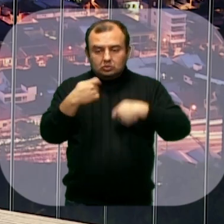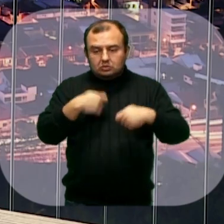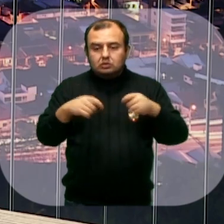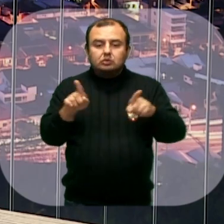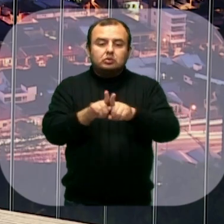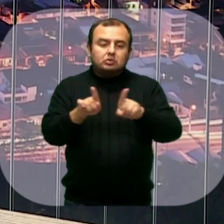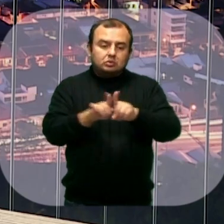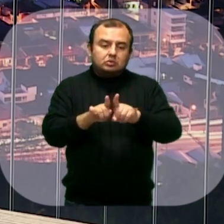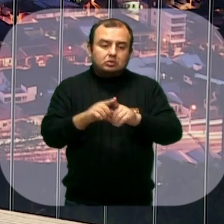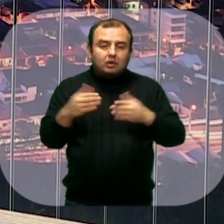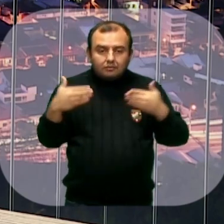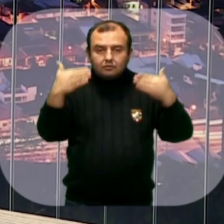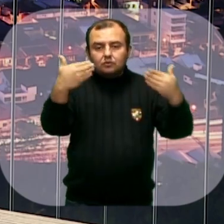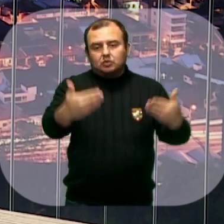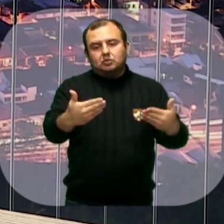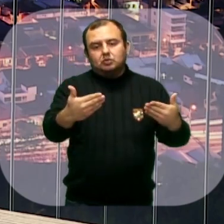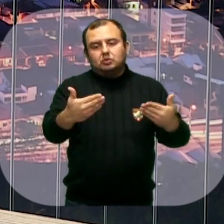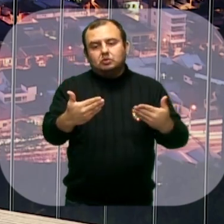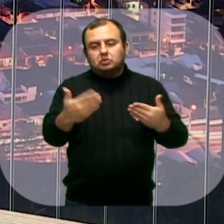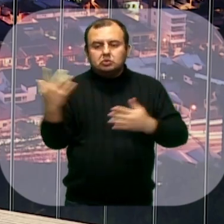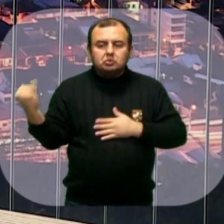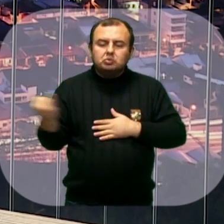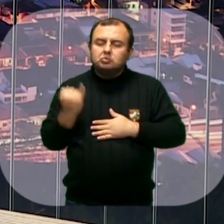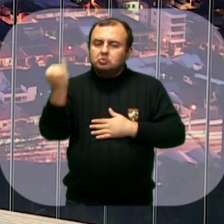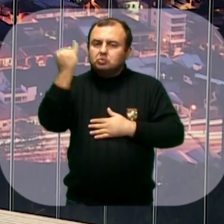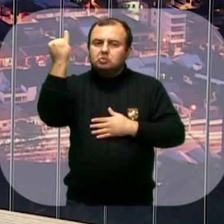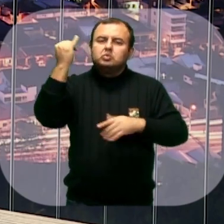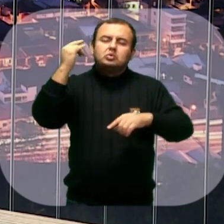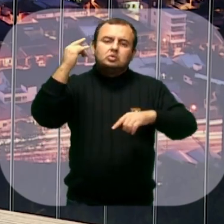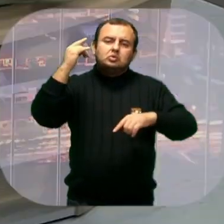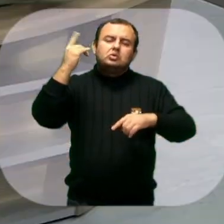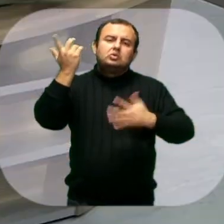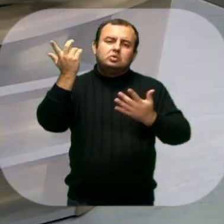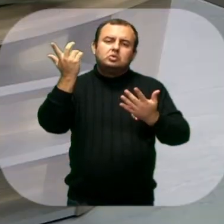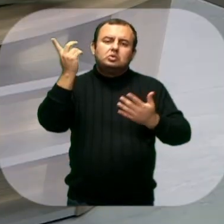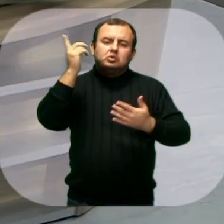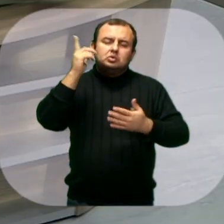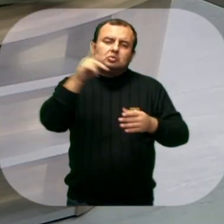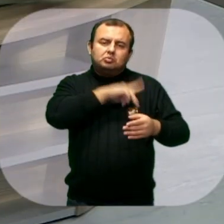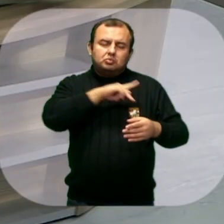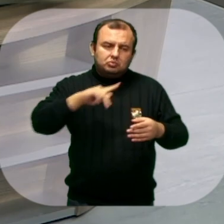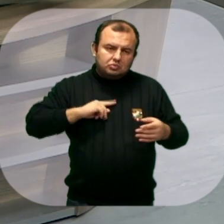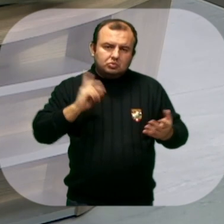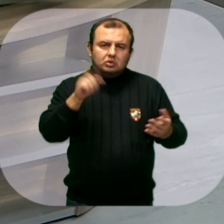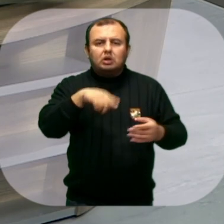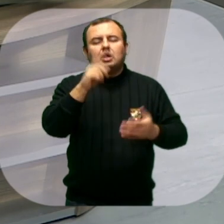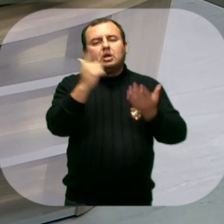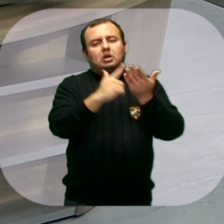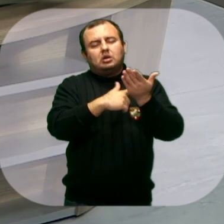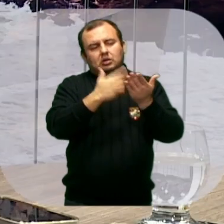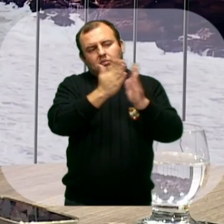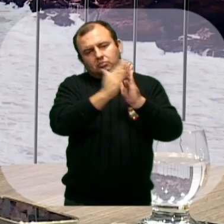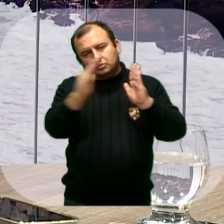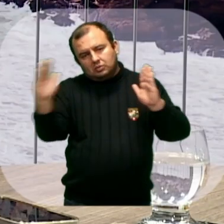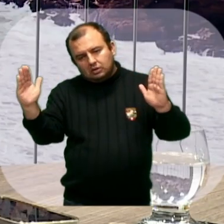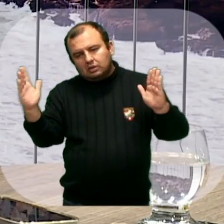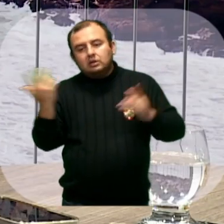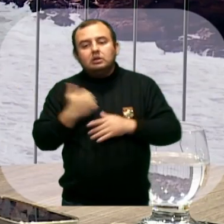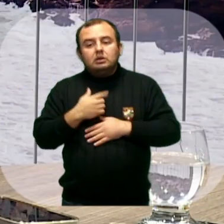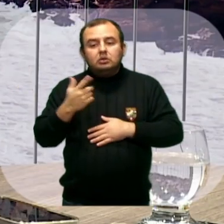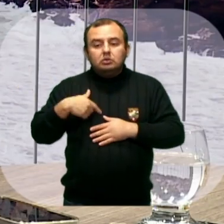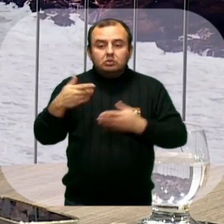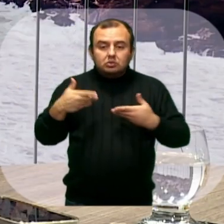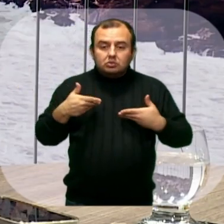para estar à frente desse importantíssimo equipamento público que é a biblioteca? Quando eu recebi